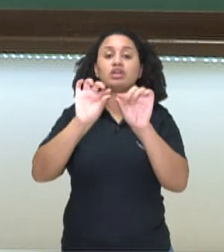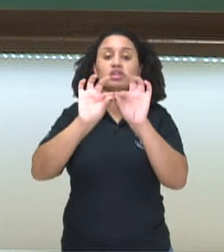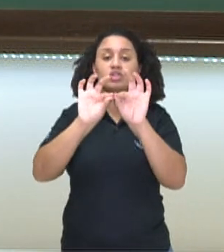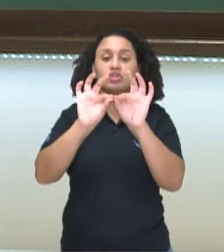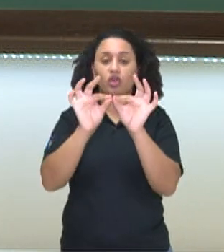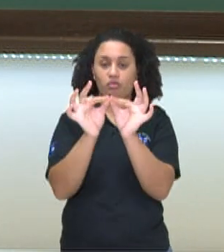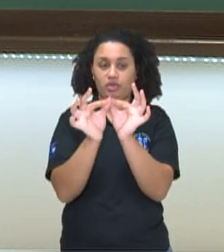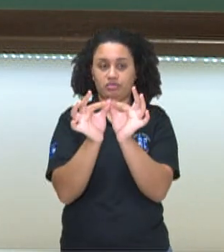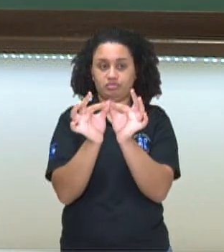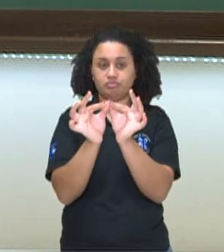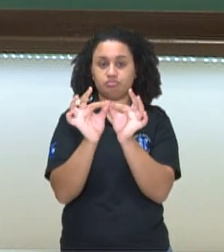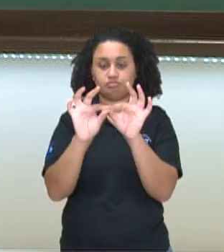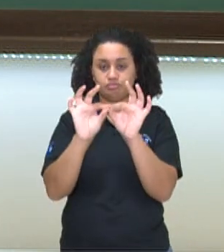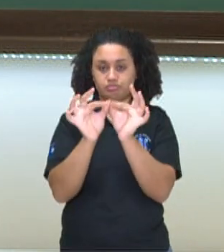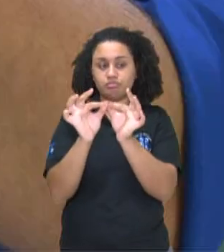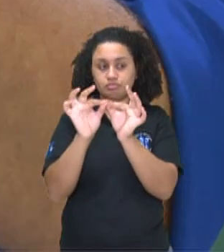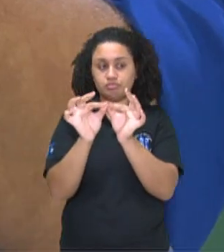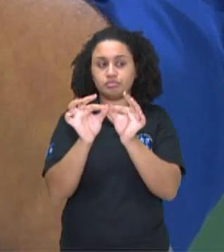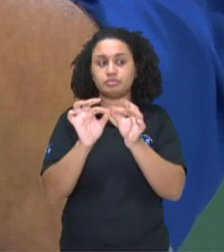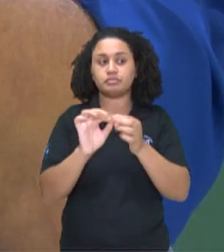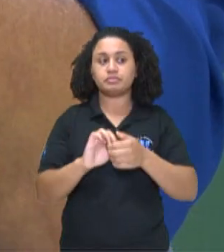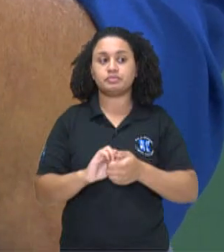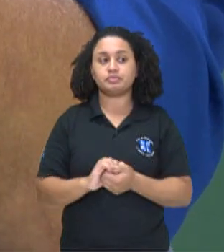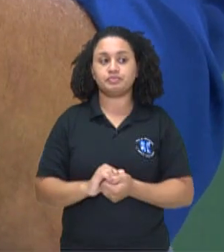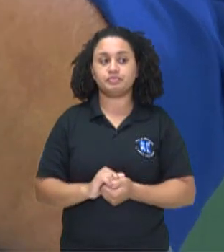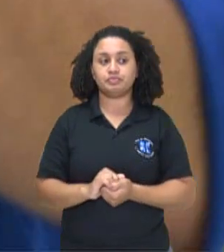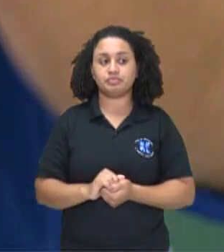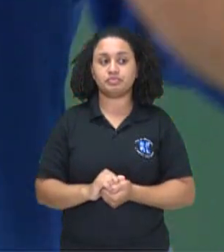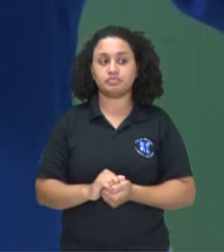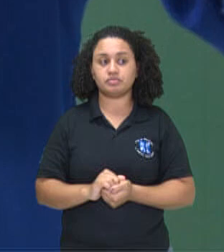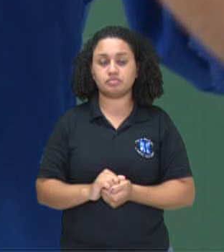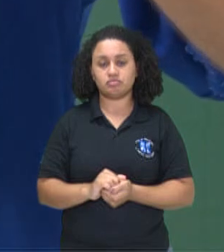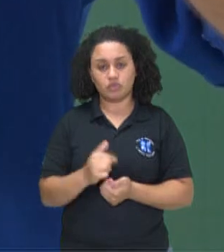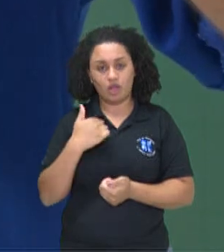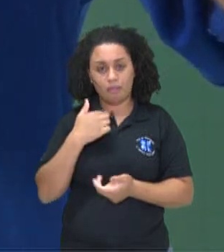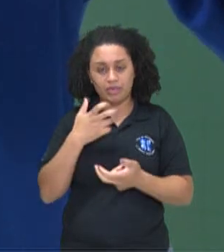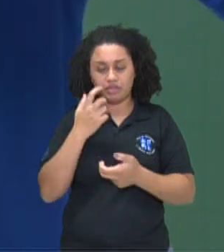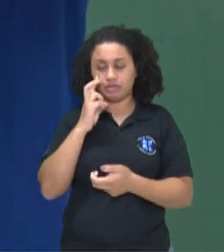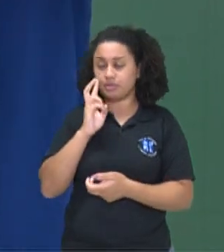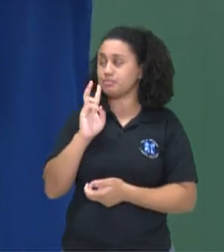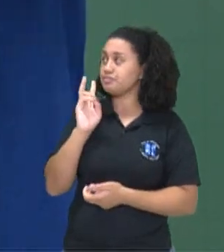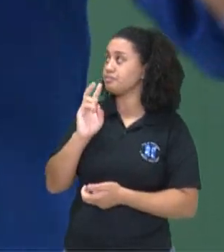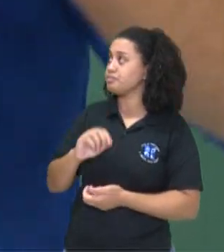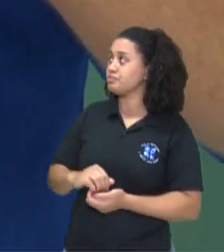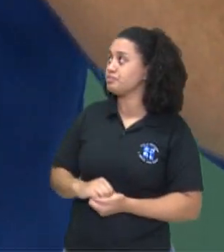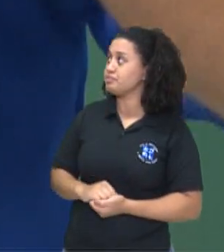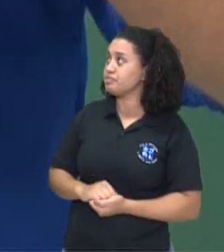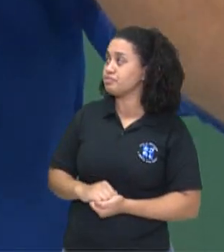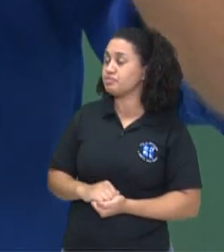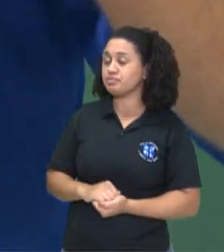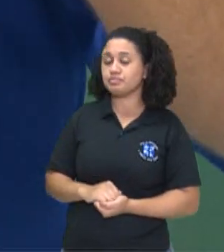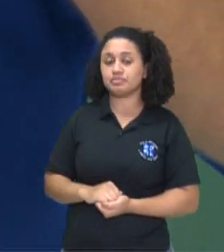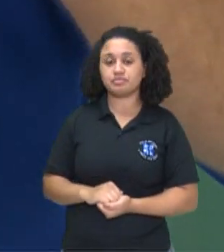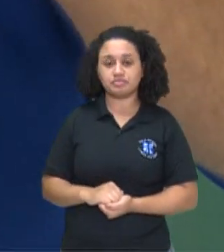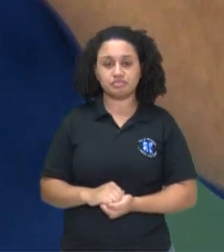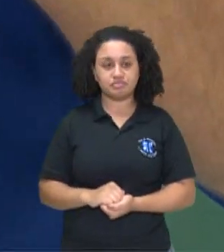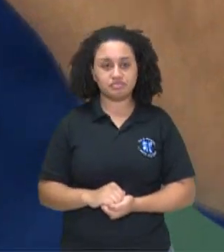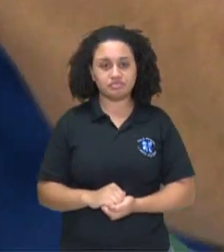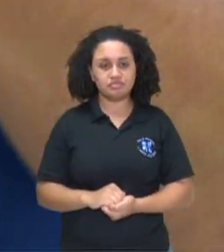dobrar ao meio o canudo, tá? Vai dobrar ao meio como eu fiz aqui. Dobrei, bonitinho,